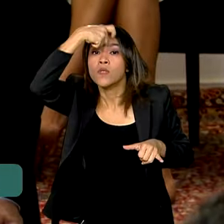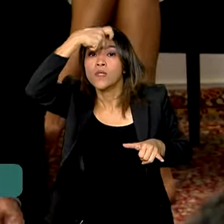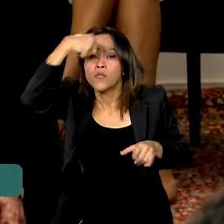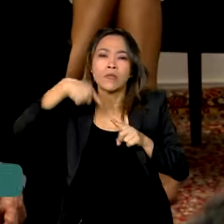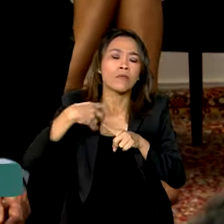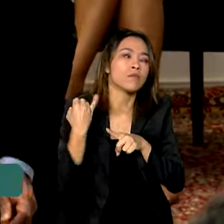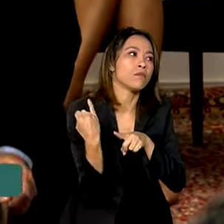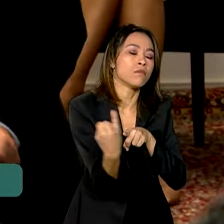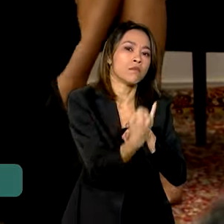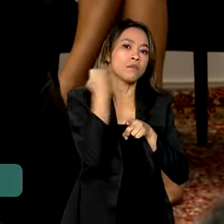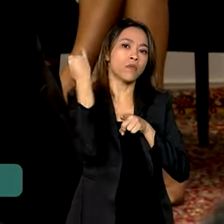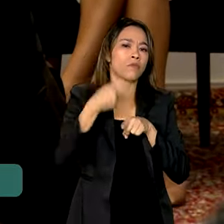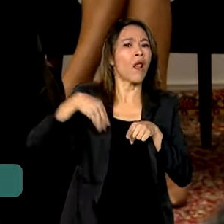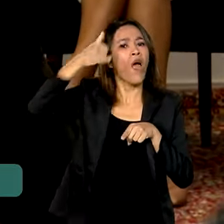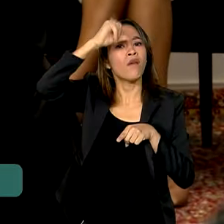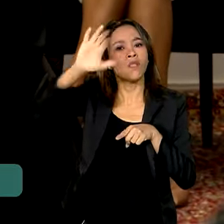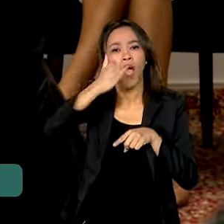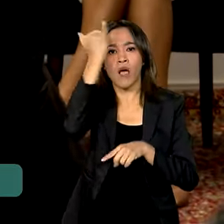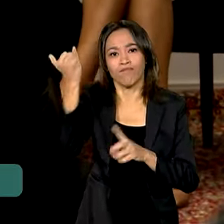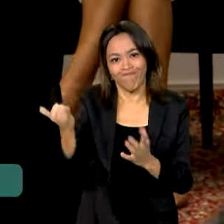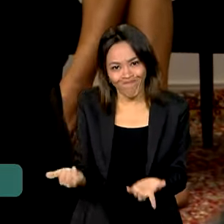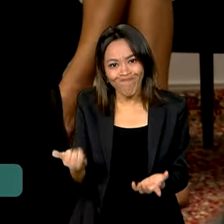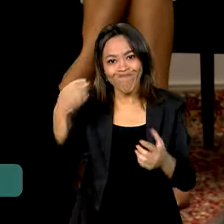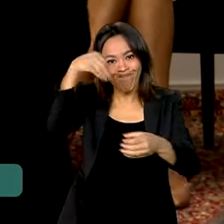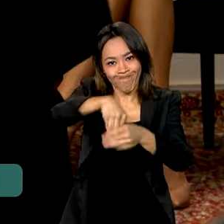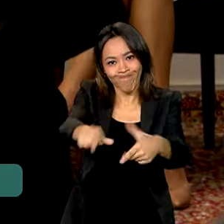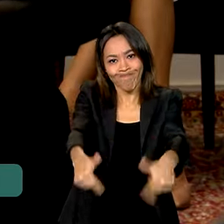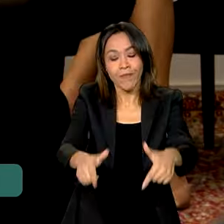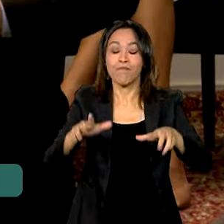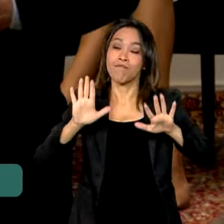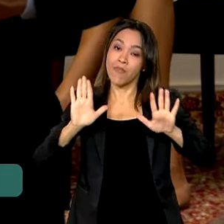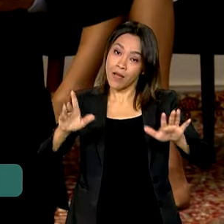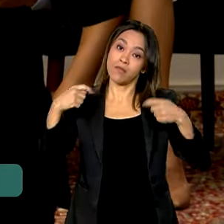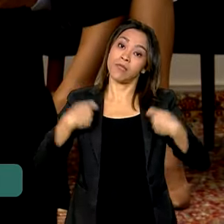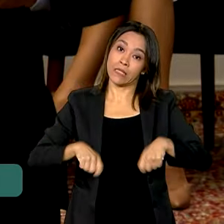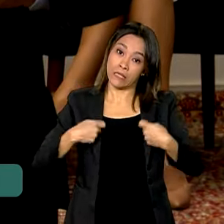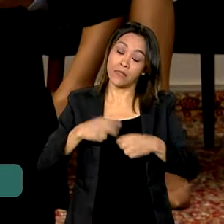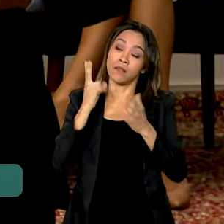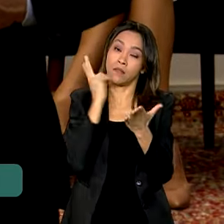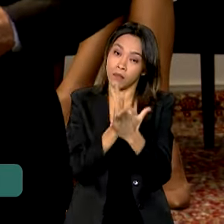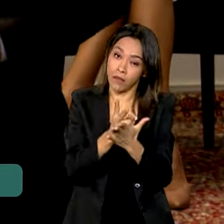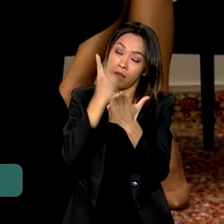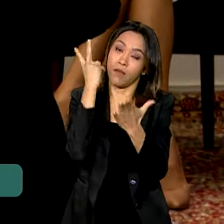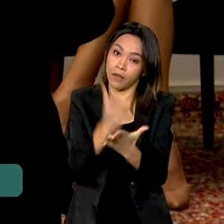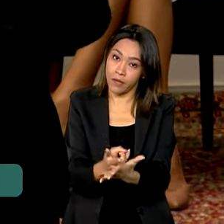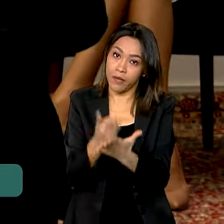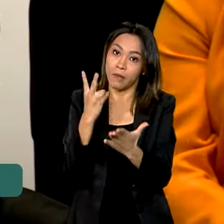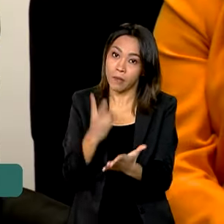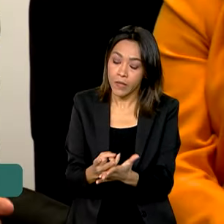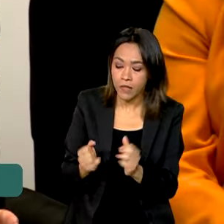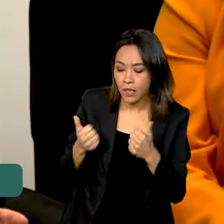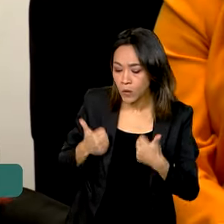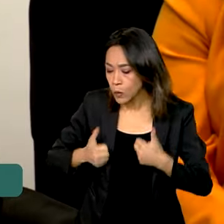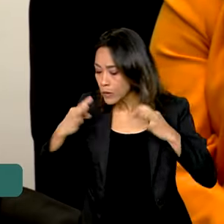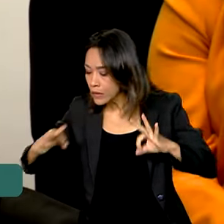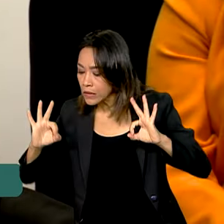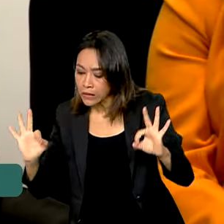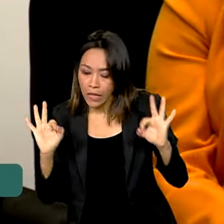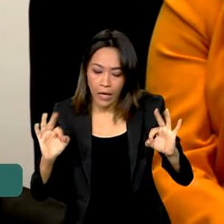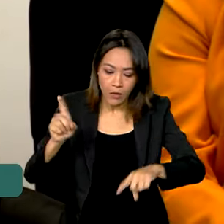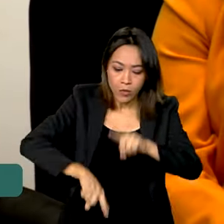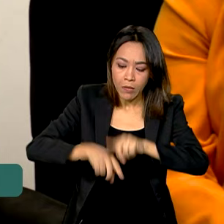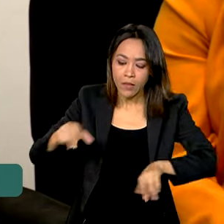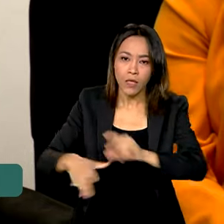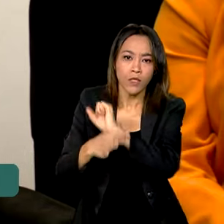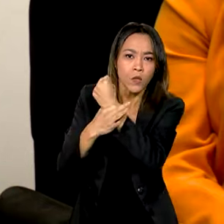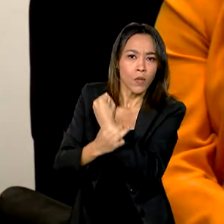que para evitar acidente é preciso a atualização constante dos equipamentos. Se nós temos